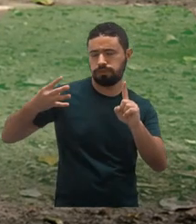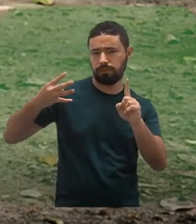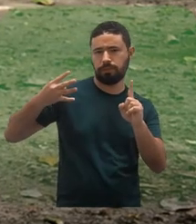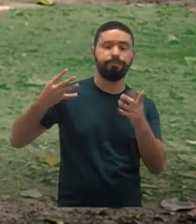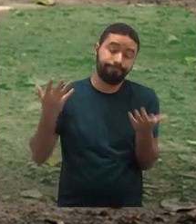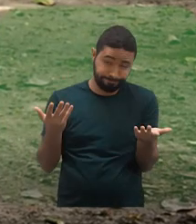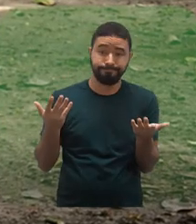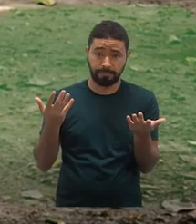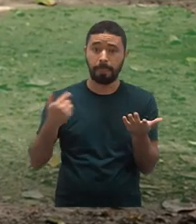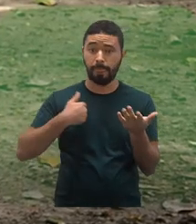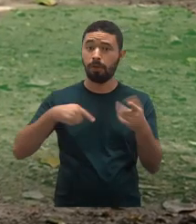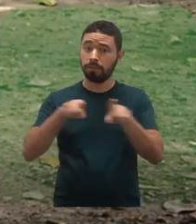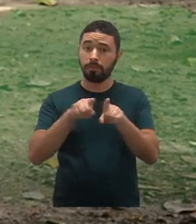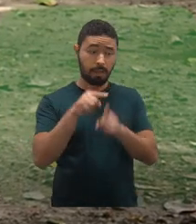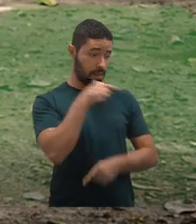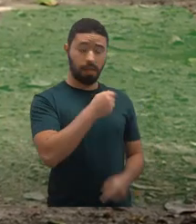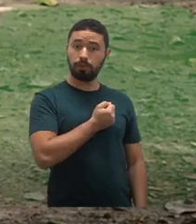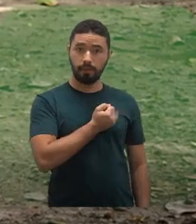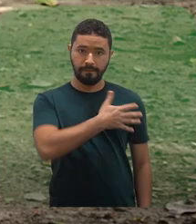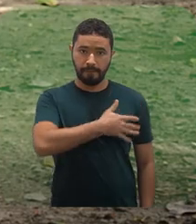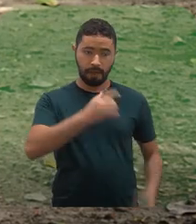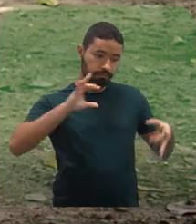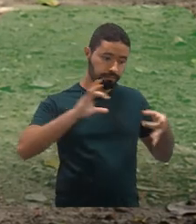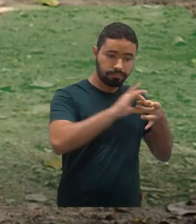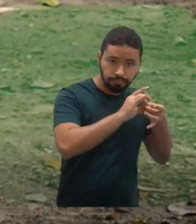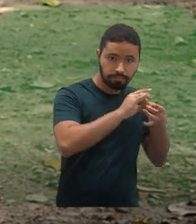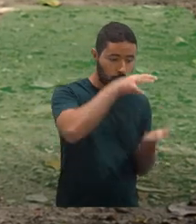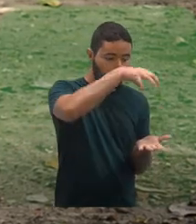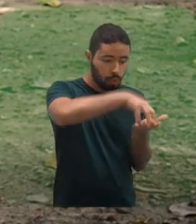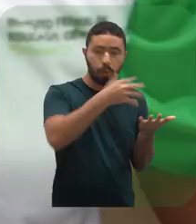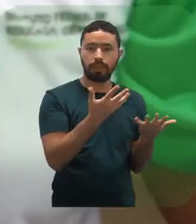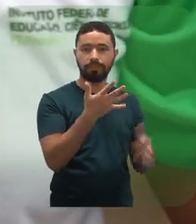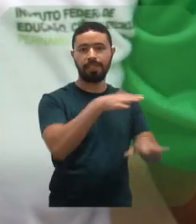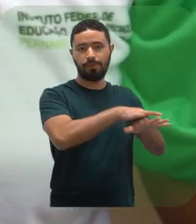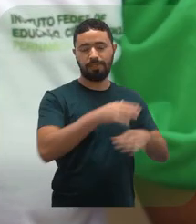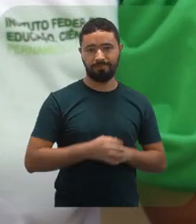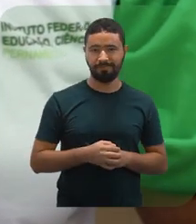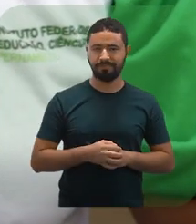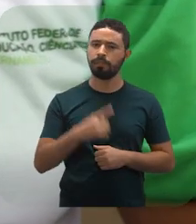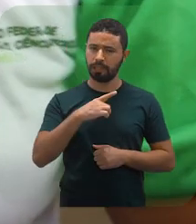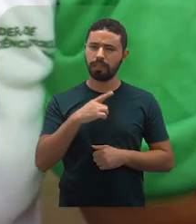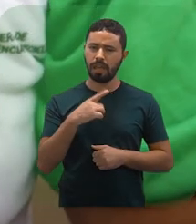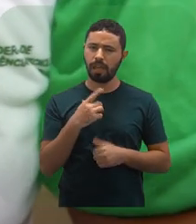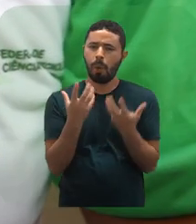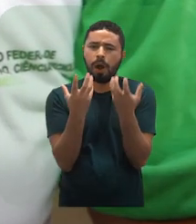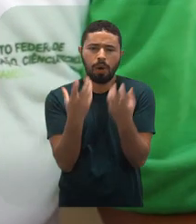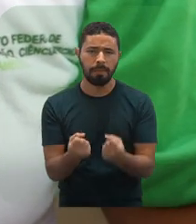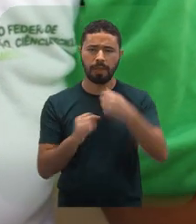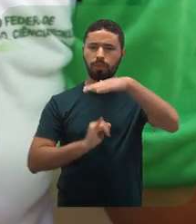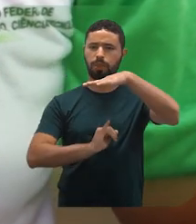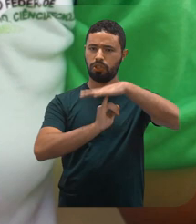LGBTQI+, então eu também no IFPE faço parte do núcleo de inclusão. Por mais que tenha o acolhimento da